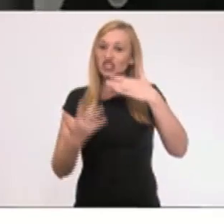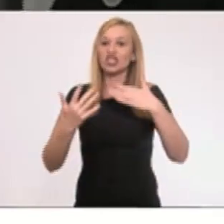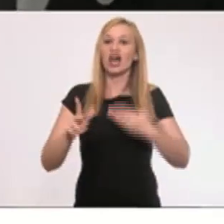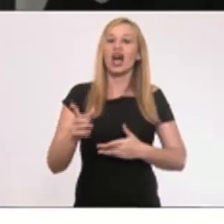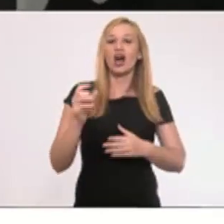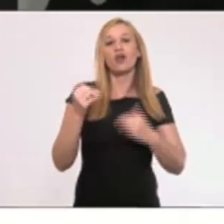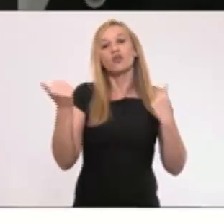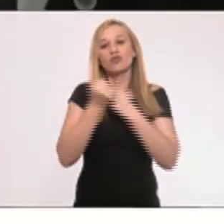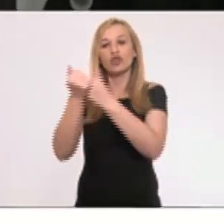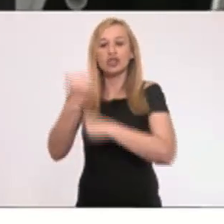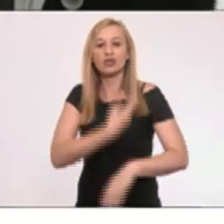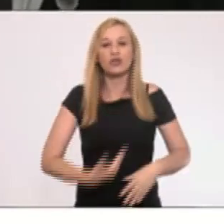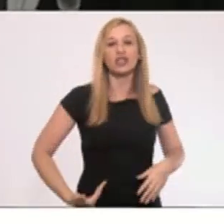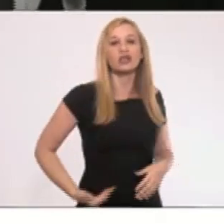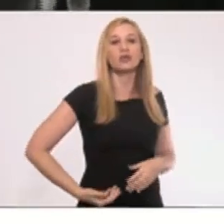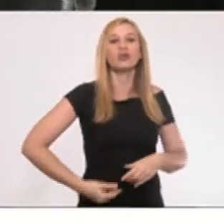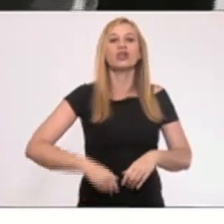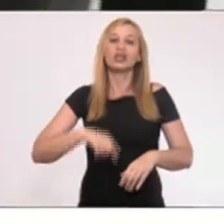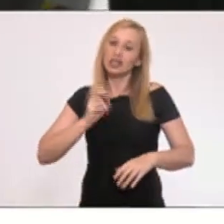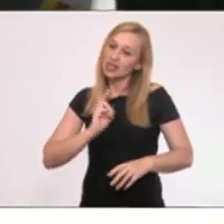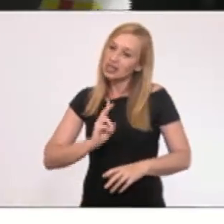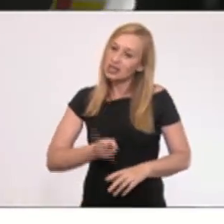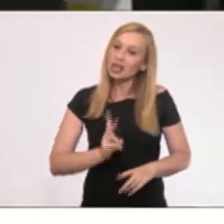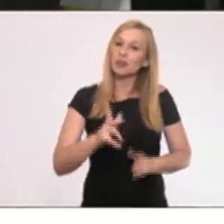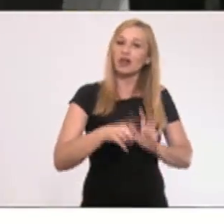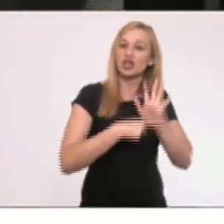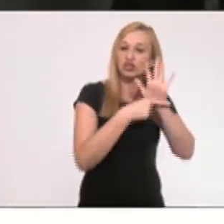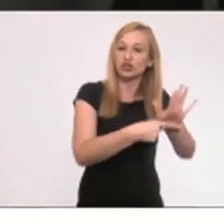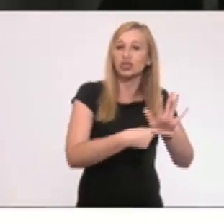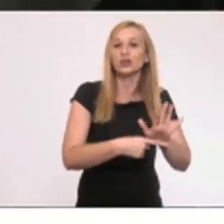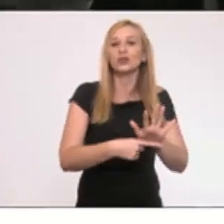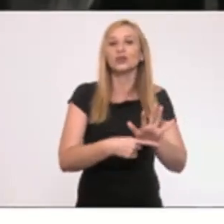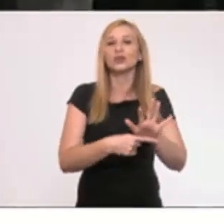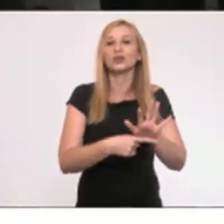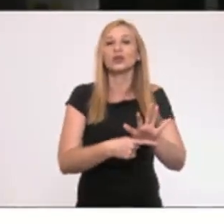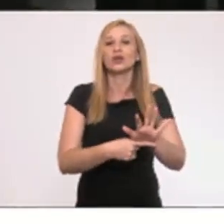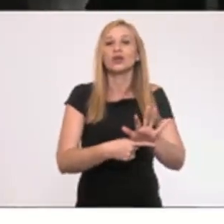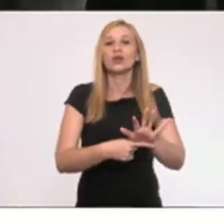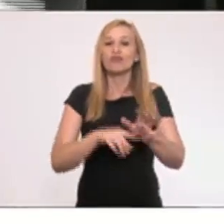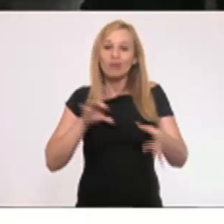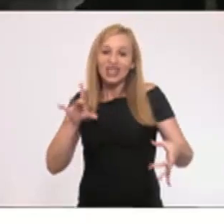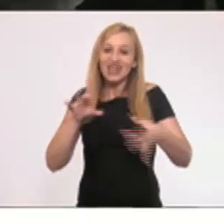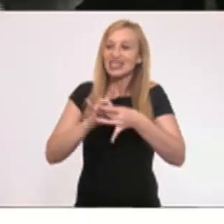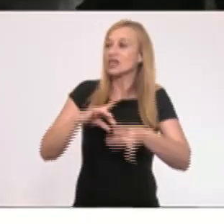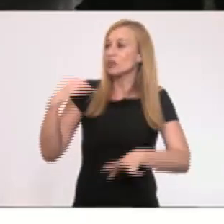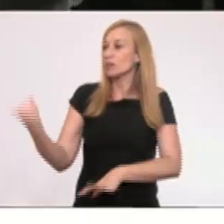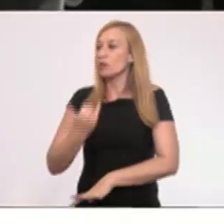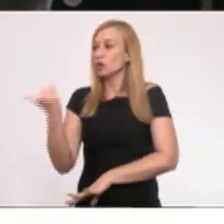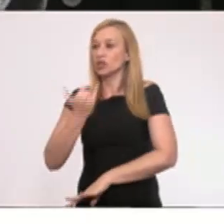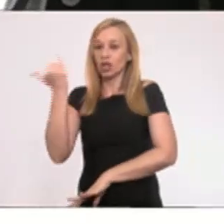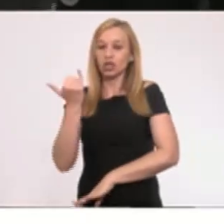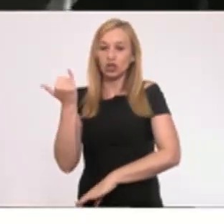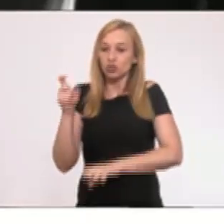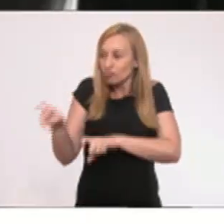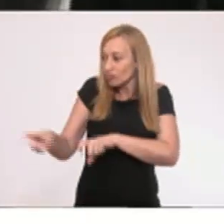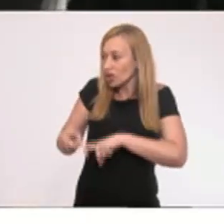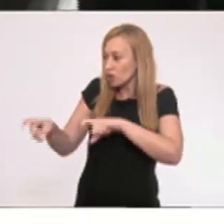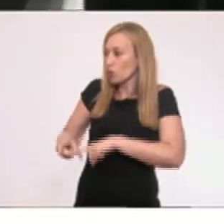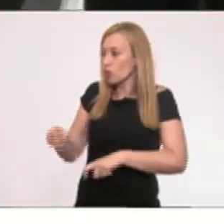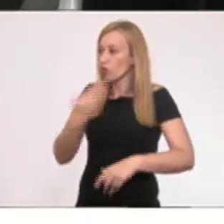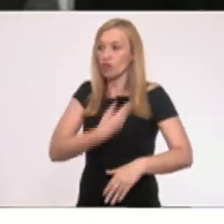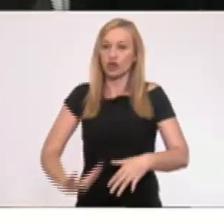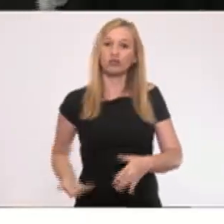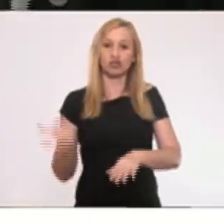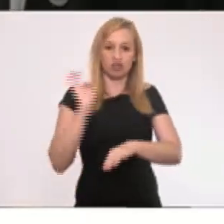um vice-governador que tem sido muito atuante e que tem sido uma ligação importante do interior com o governo do Estado.